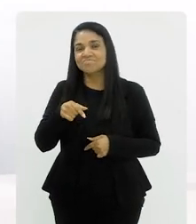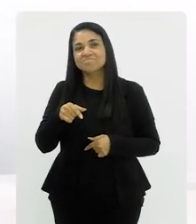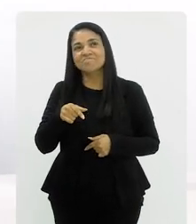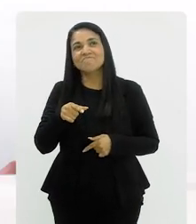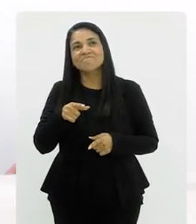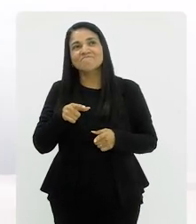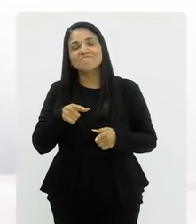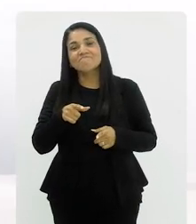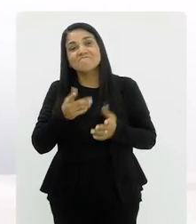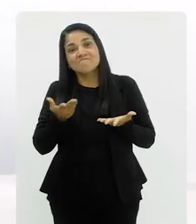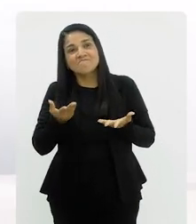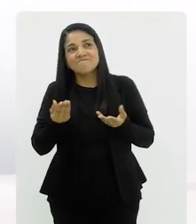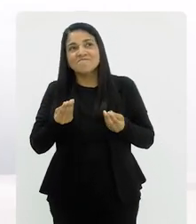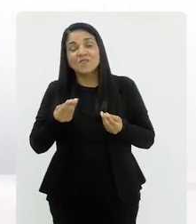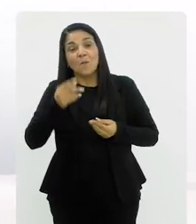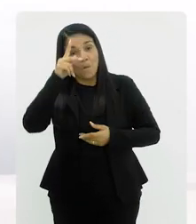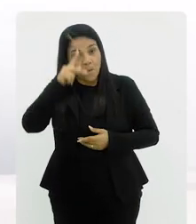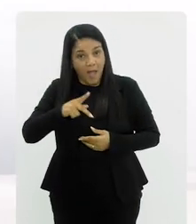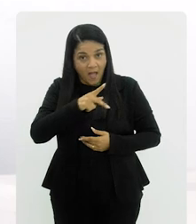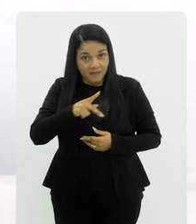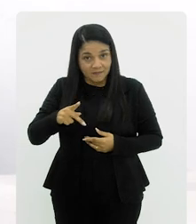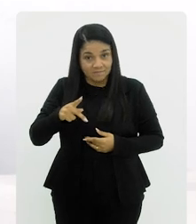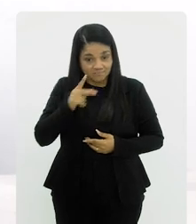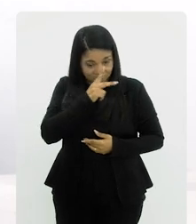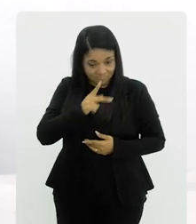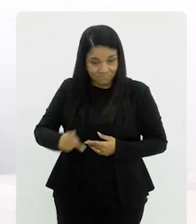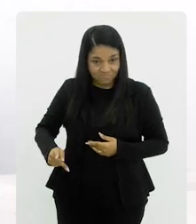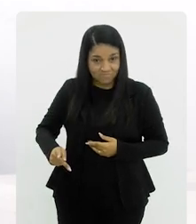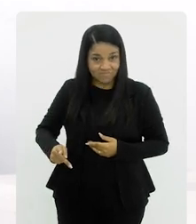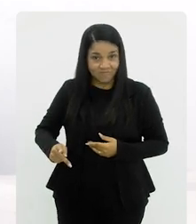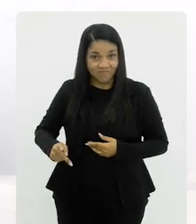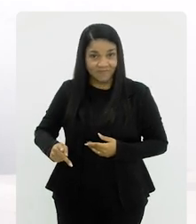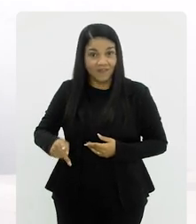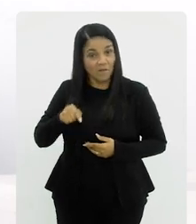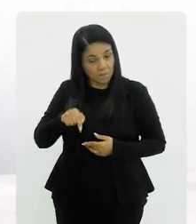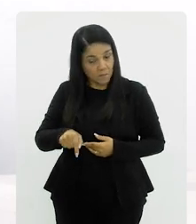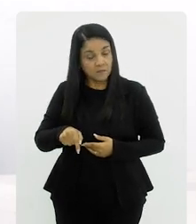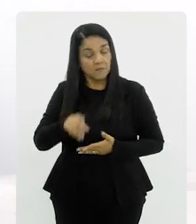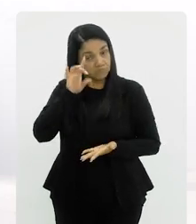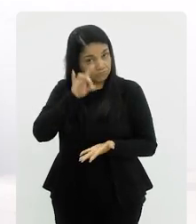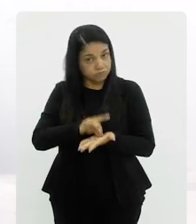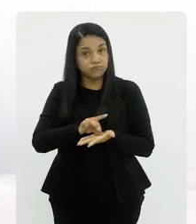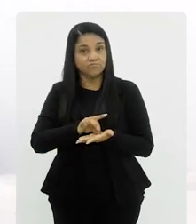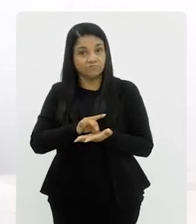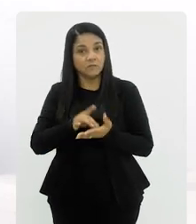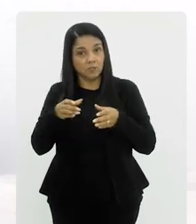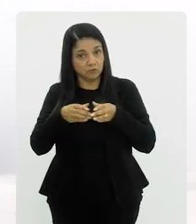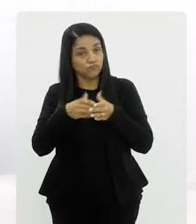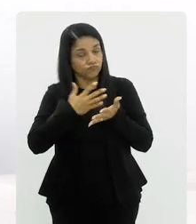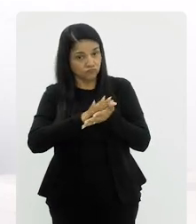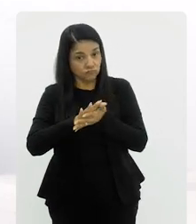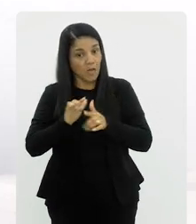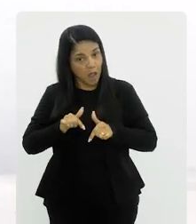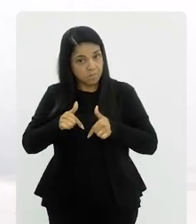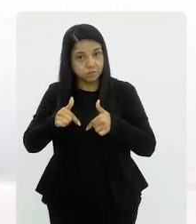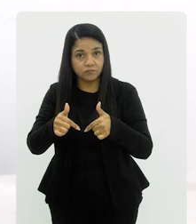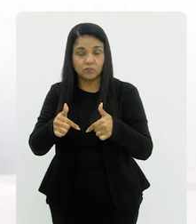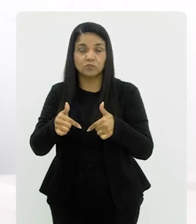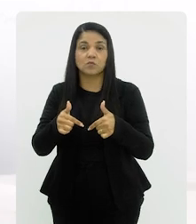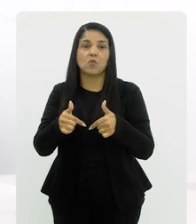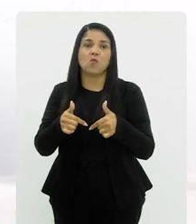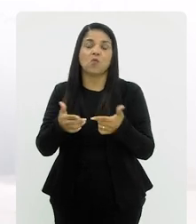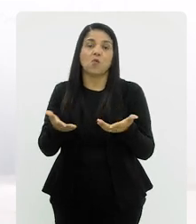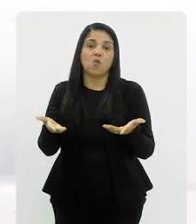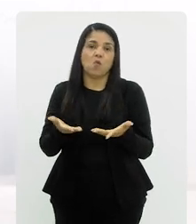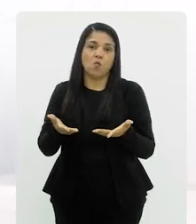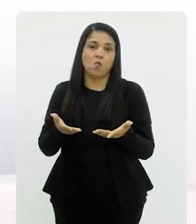estranho, mas ao mesmo tempo, o padre, é que ele é padre, mas na verdade ele é um presidente de fato. Né? Ele é atuante na